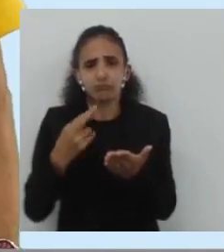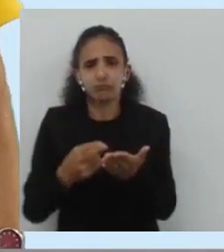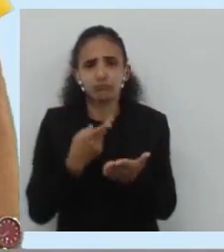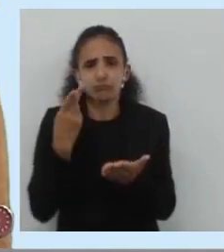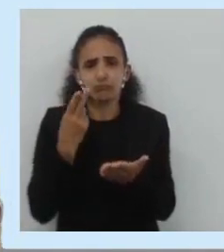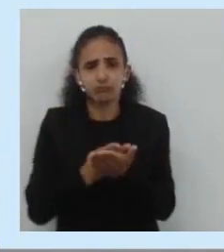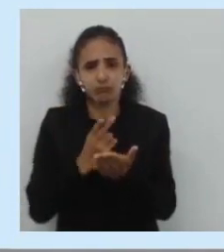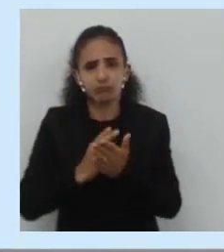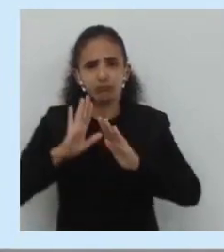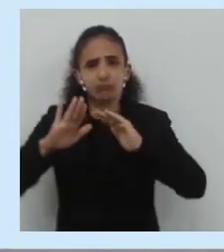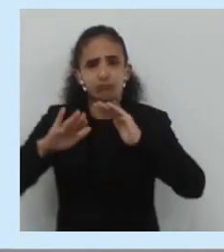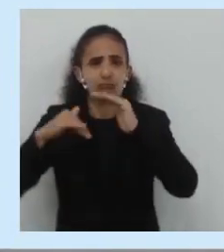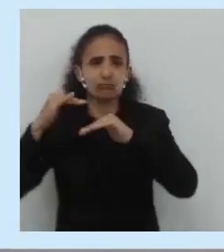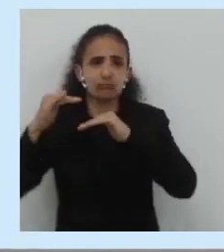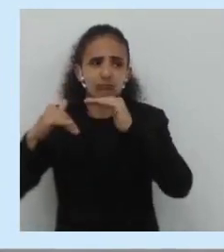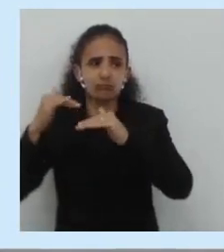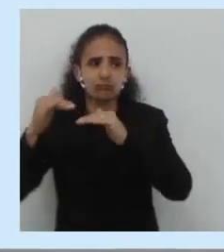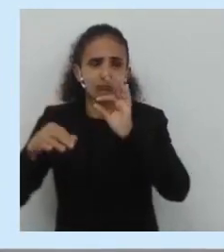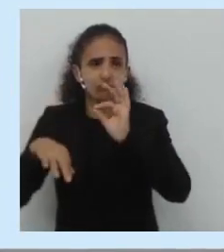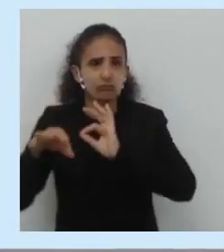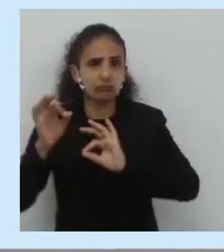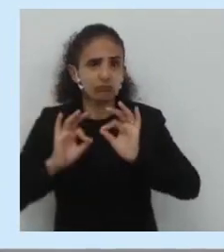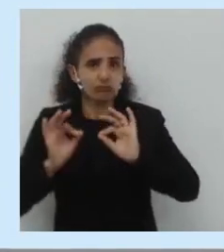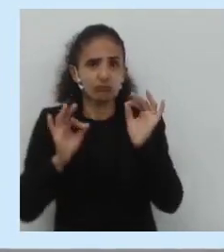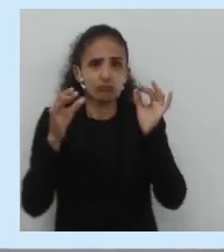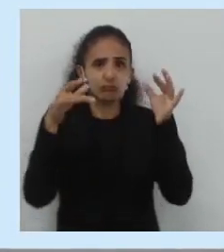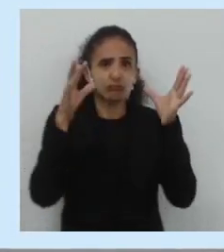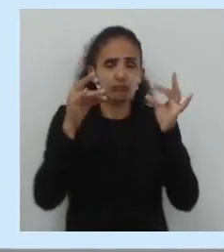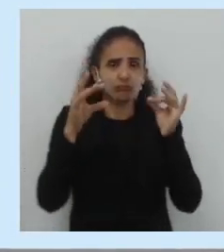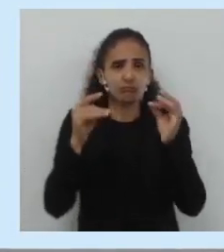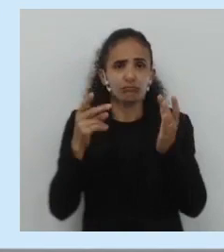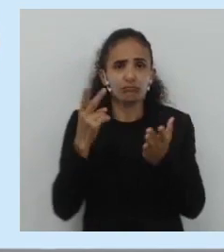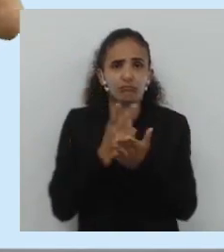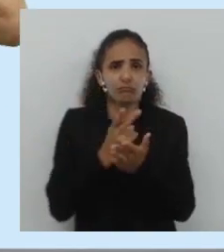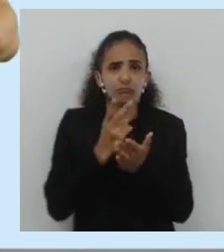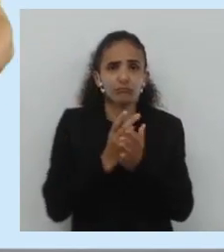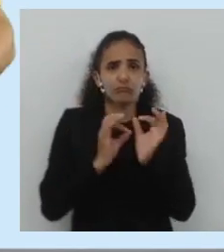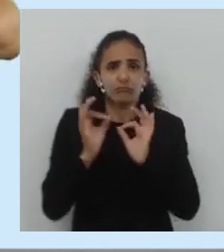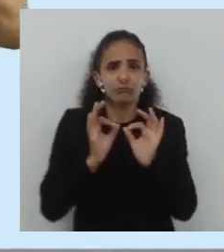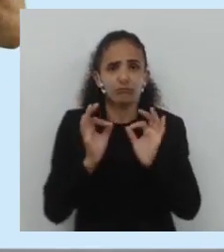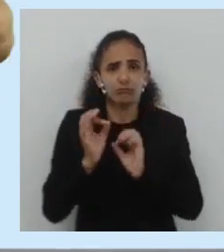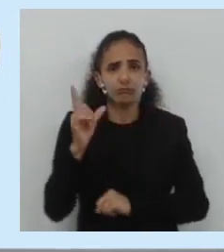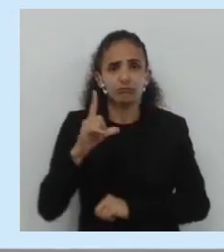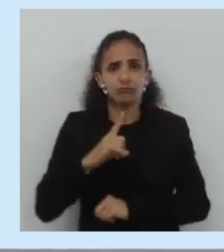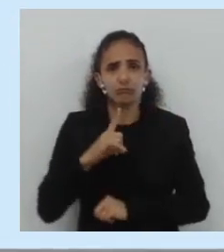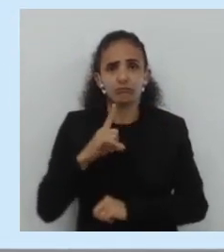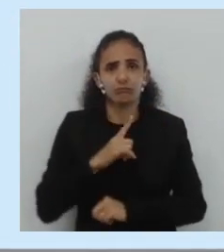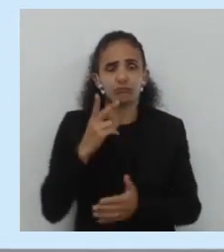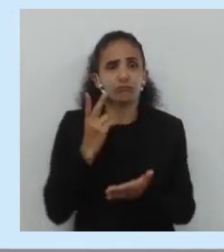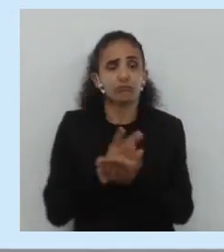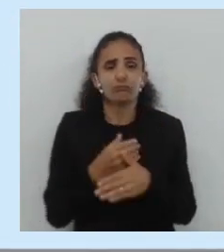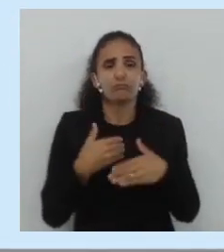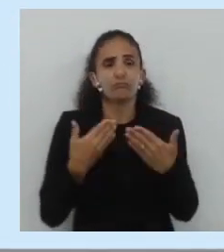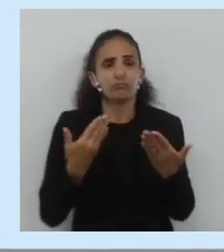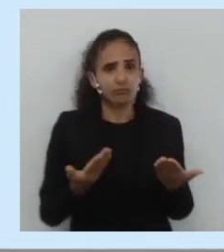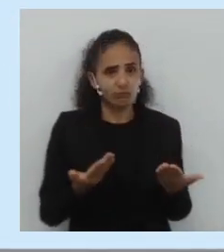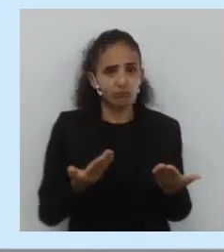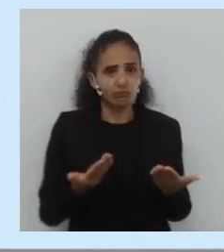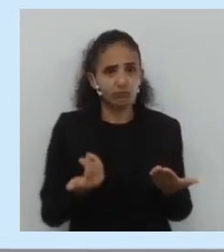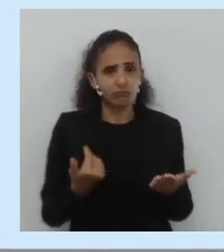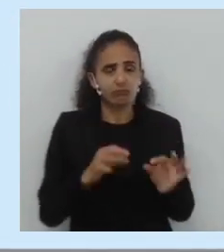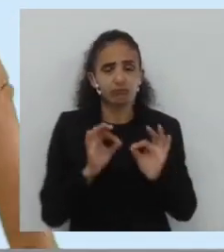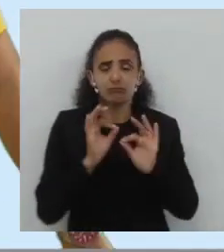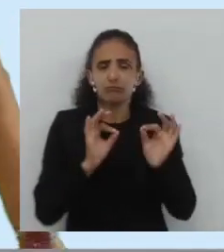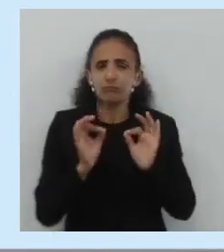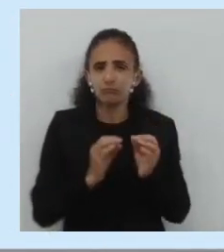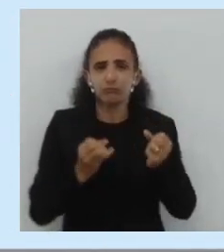ou vai produzir um texto radiofônico, etc. Então, há uma via, há um veículo. Então, uma